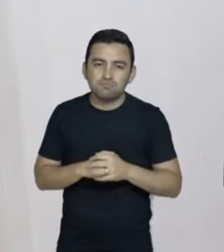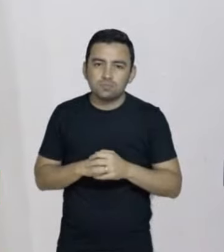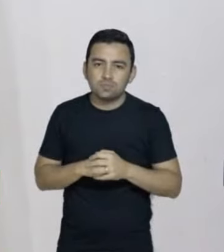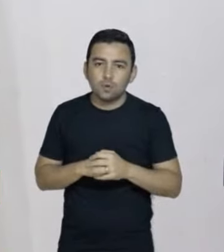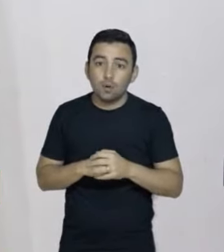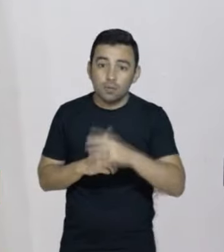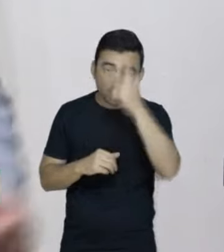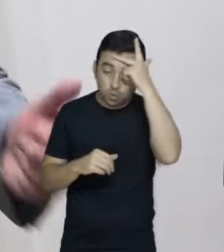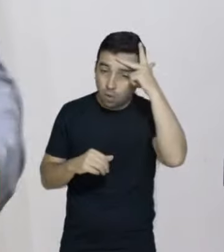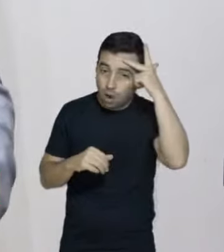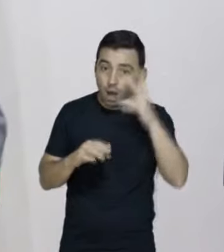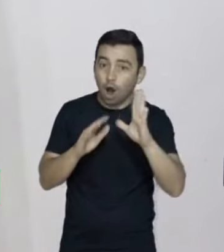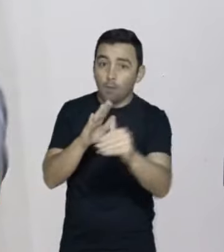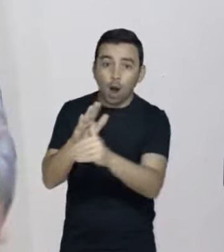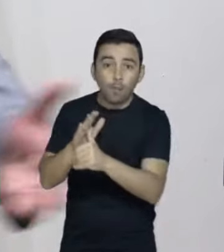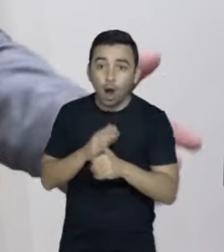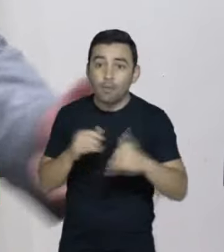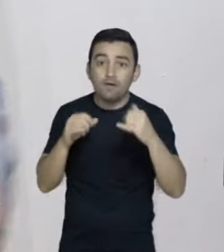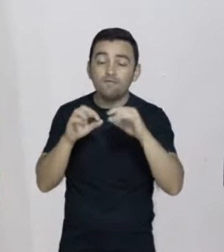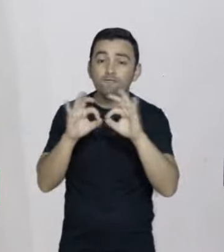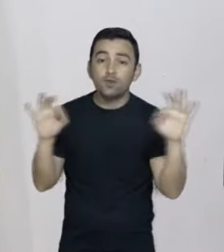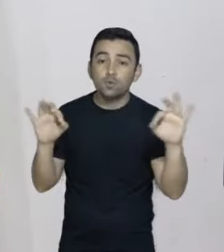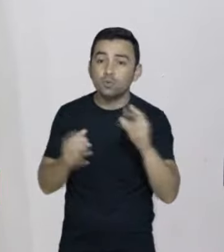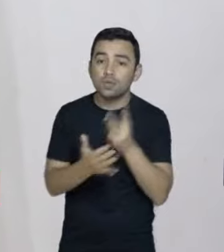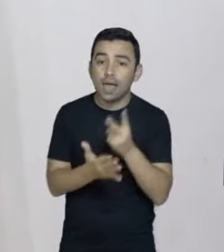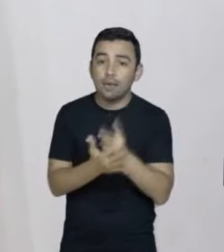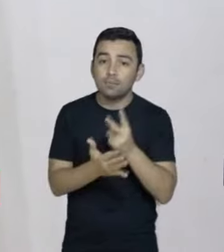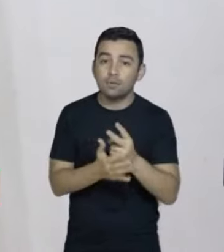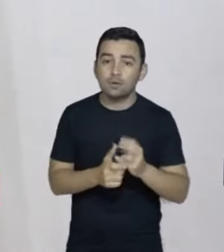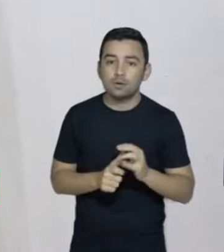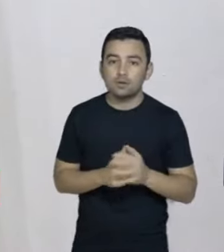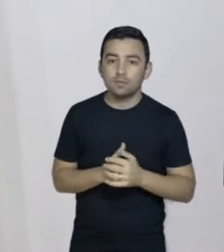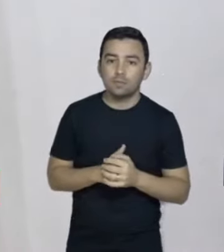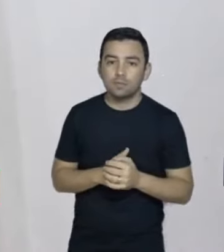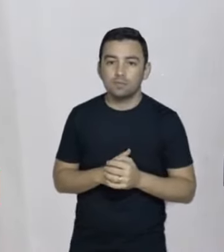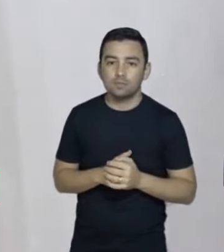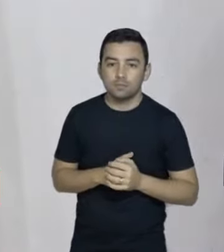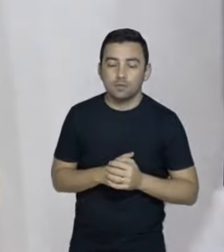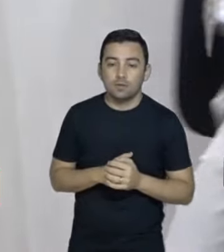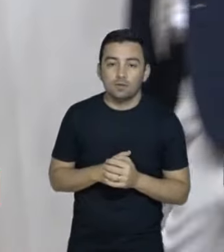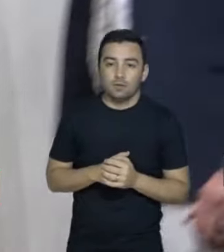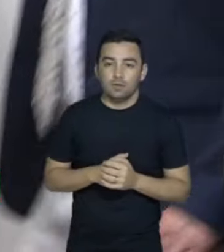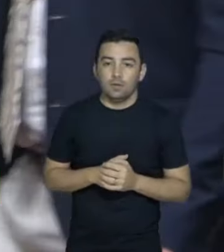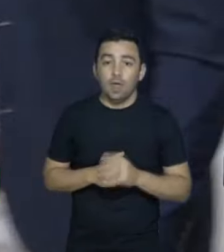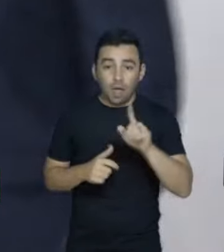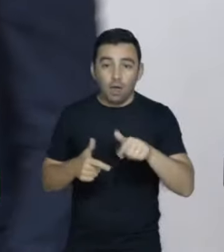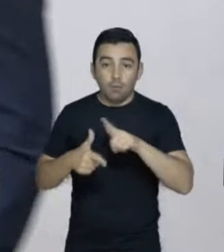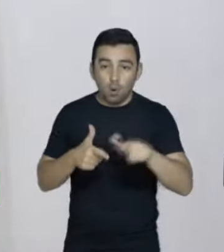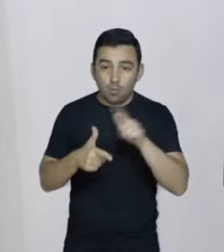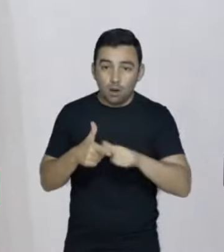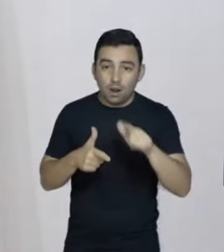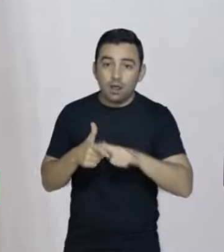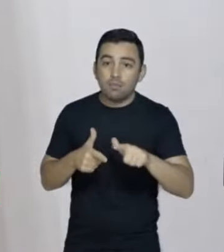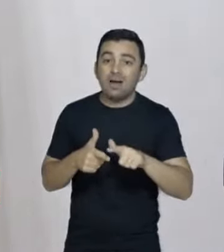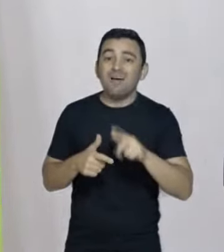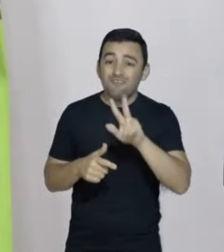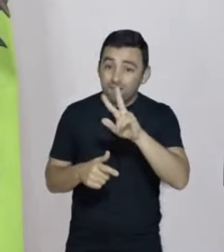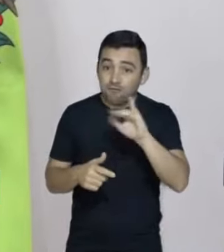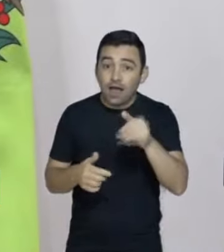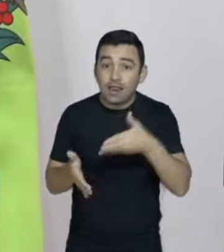fio. Coloca numa semana, na outra está sem fio de volta. Então é um problema que está chegando no limite do